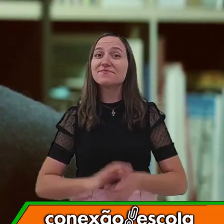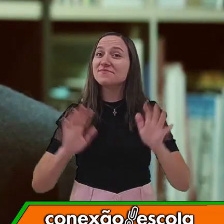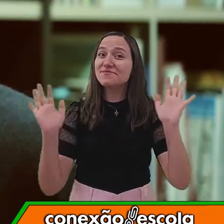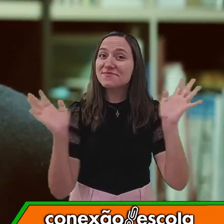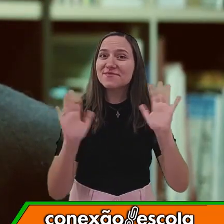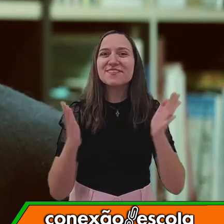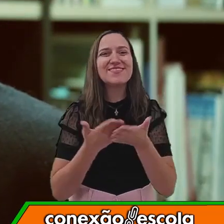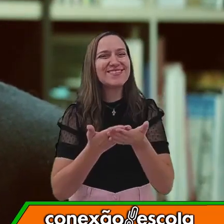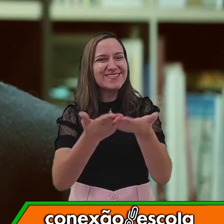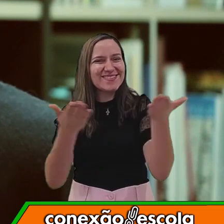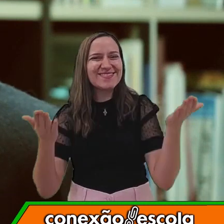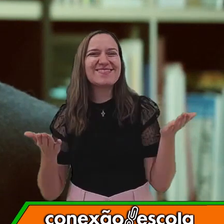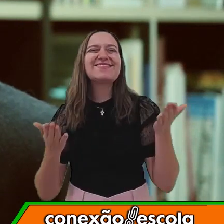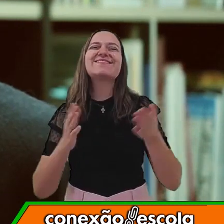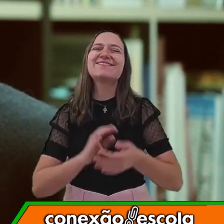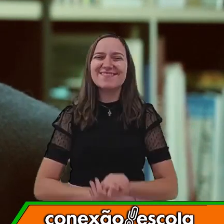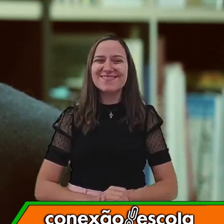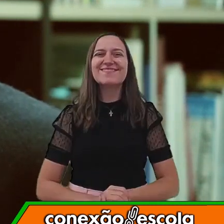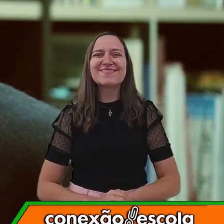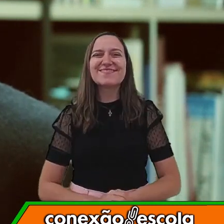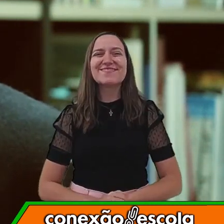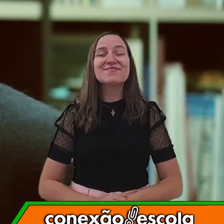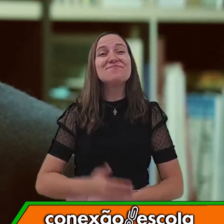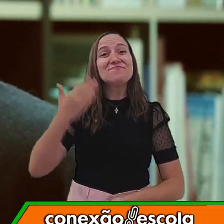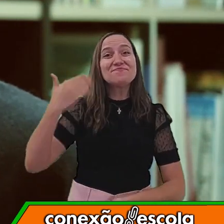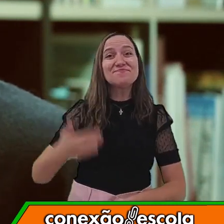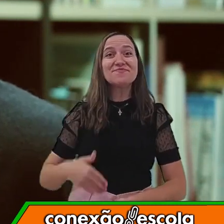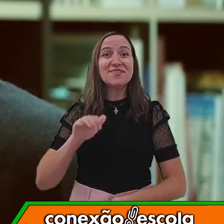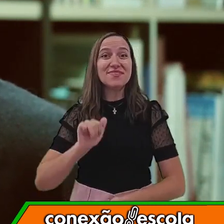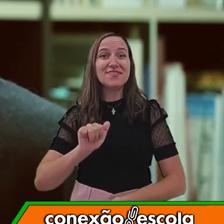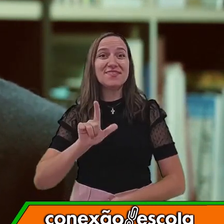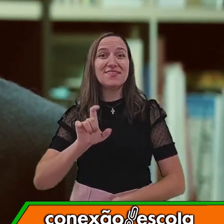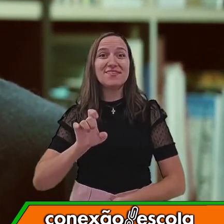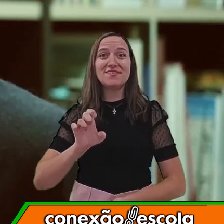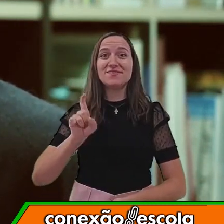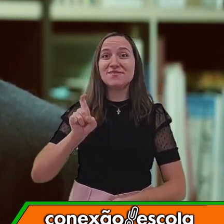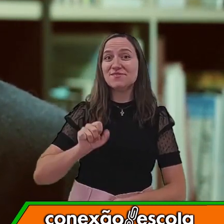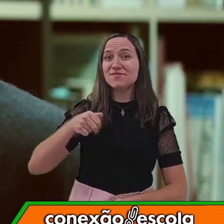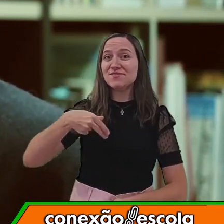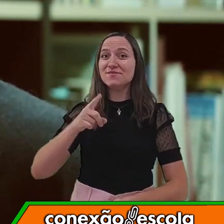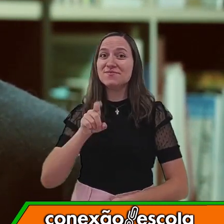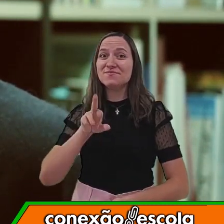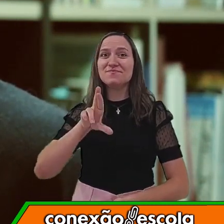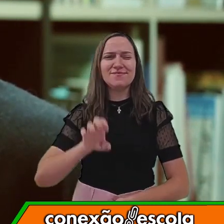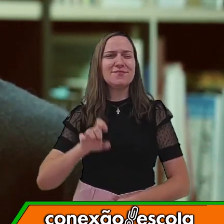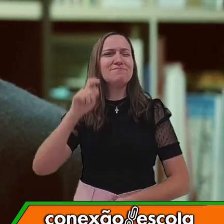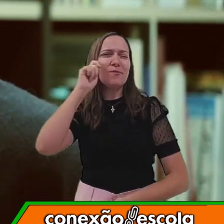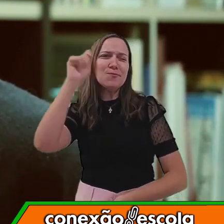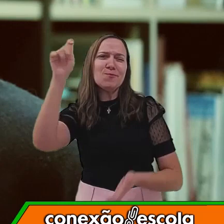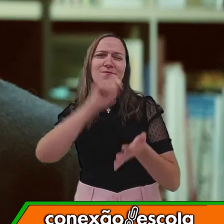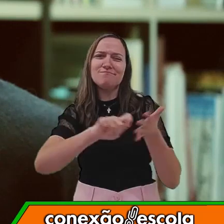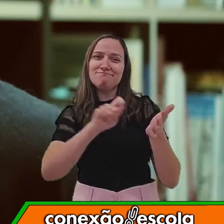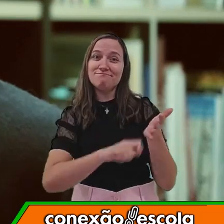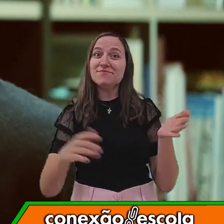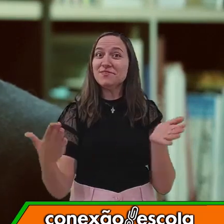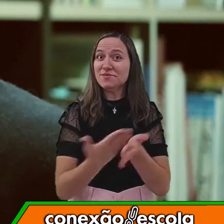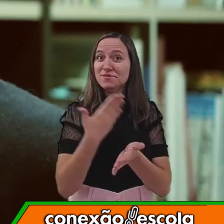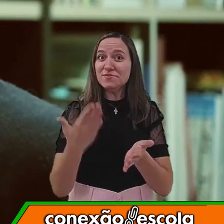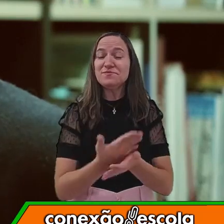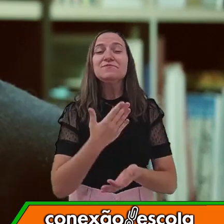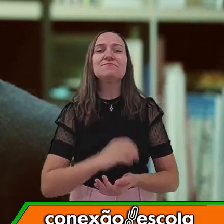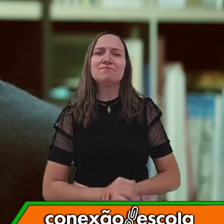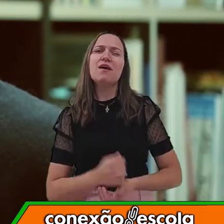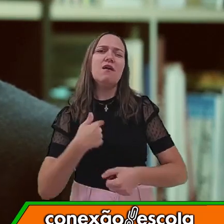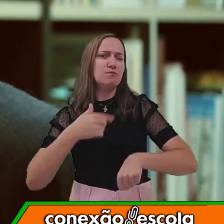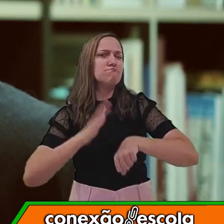Olá a todas, olá a todos. Eu sou Alexandre Rampazzo, eu sou autor de livros e eu escrevo e ilustro